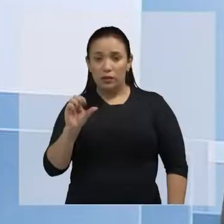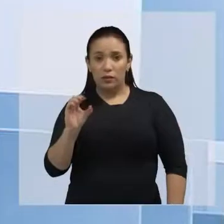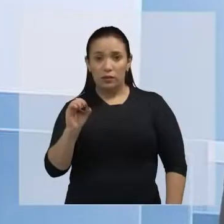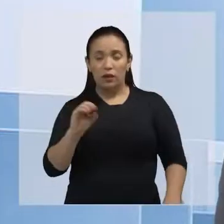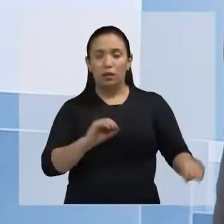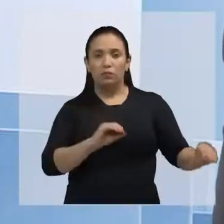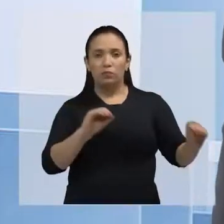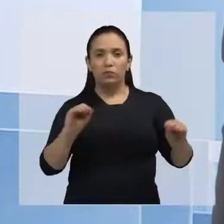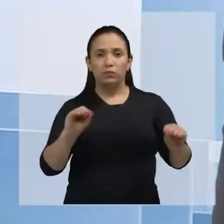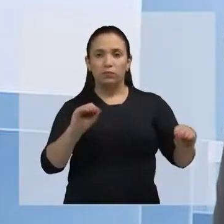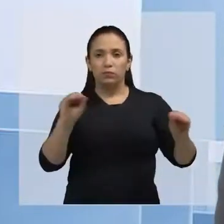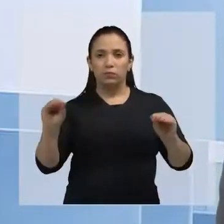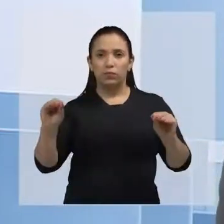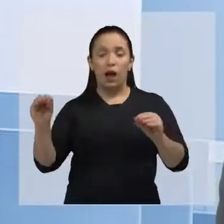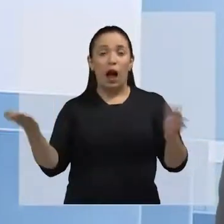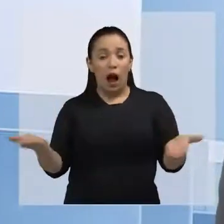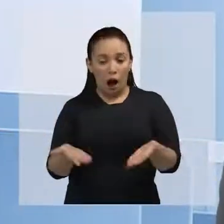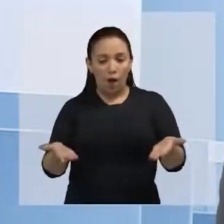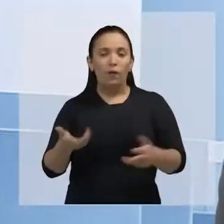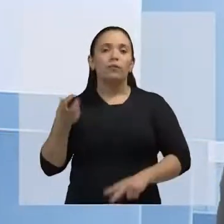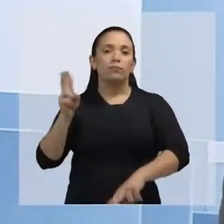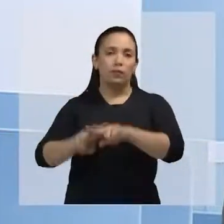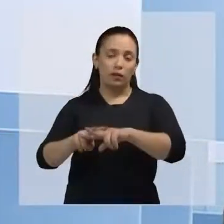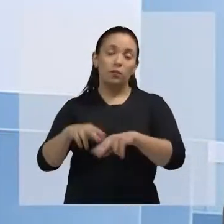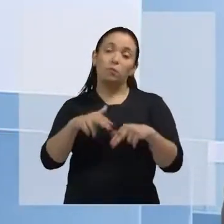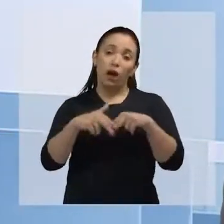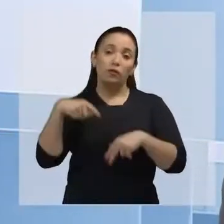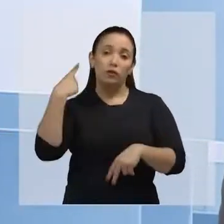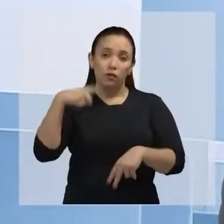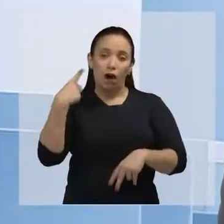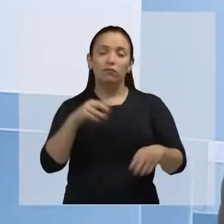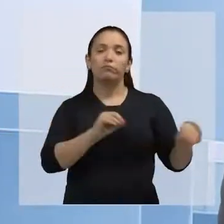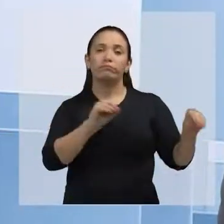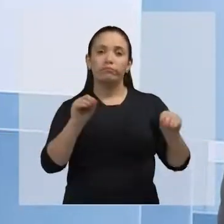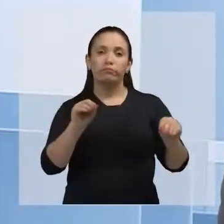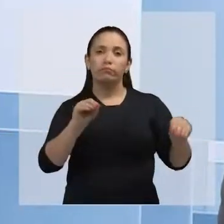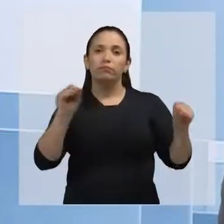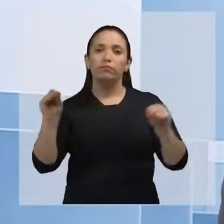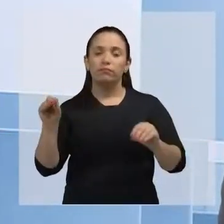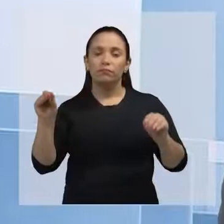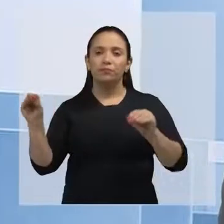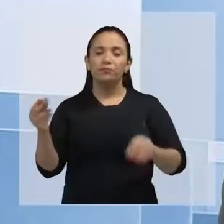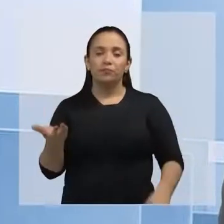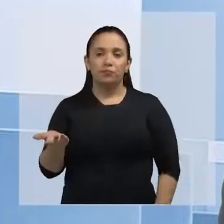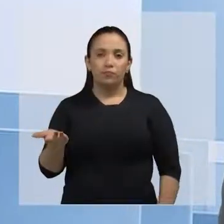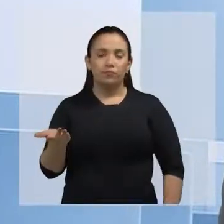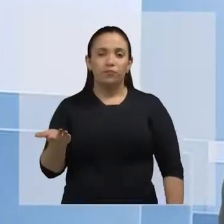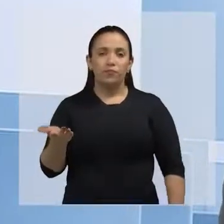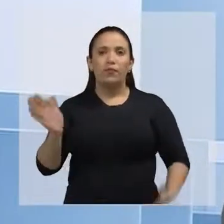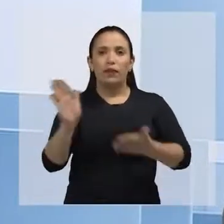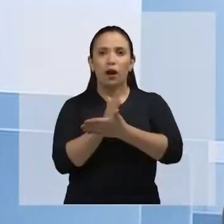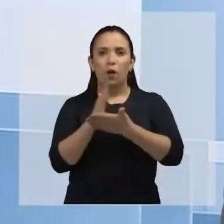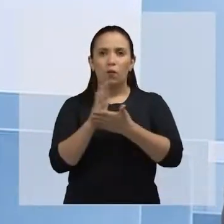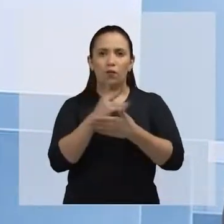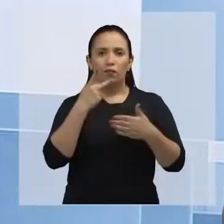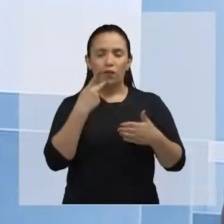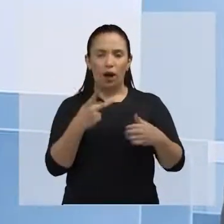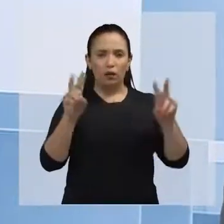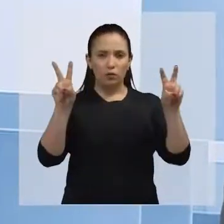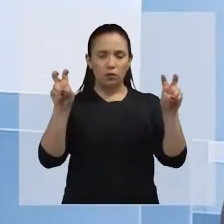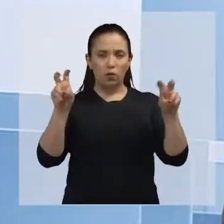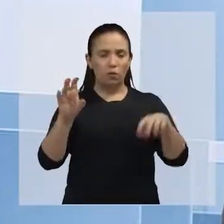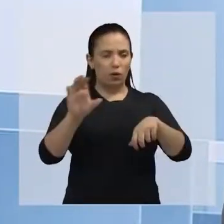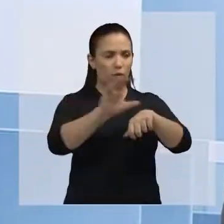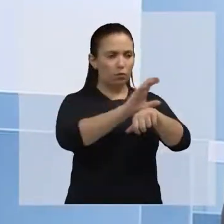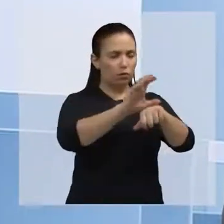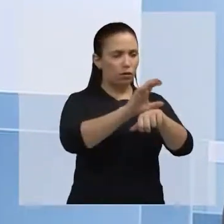60, ele só foi preso agora. Bons advogados. E eles falam em princípio constitucional